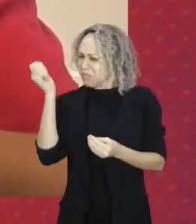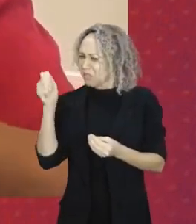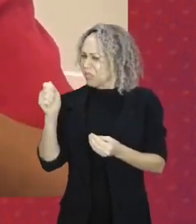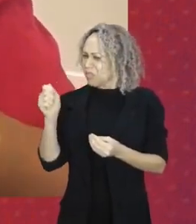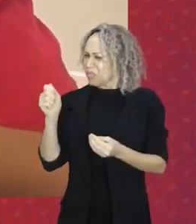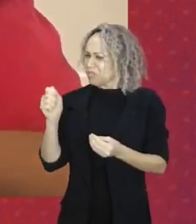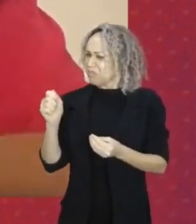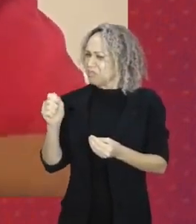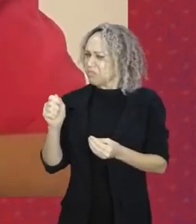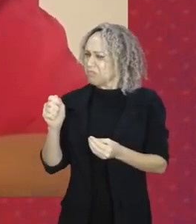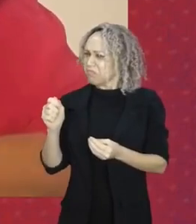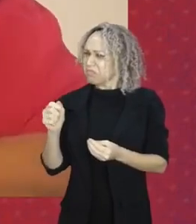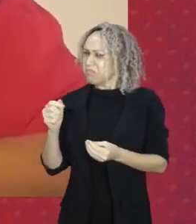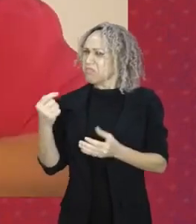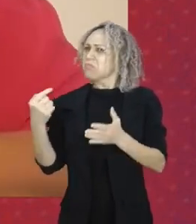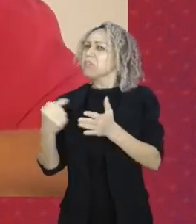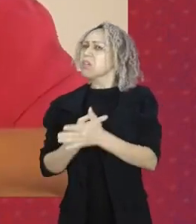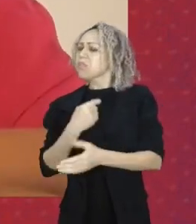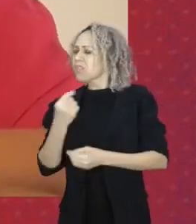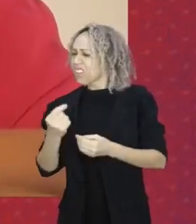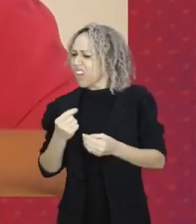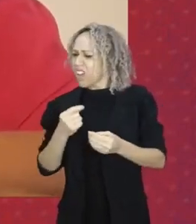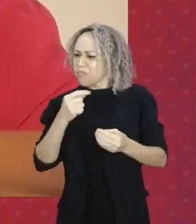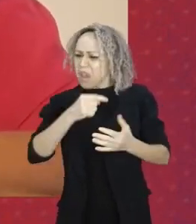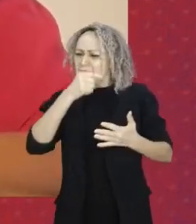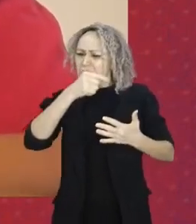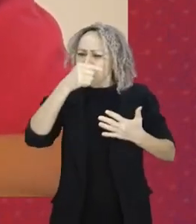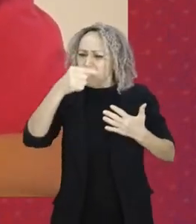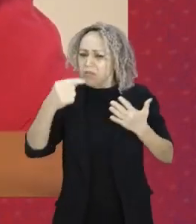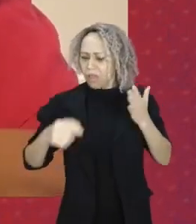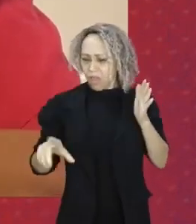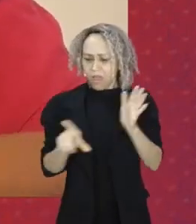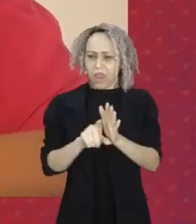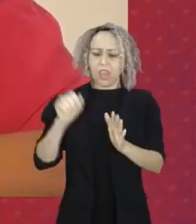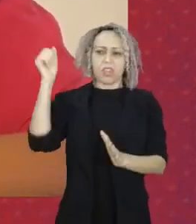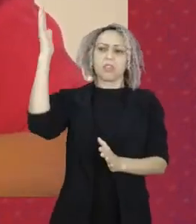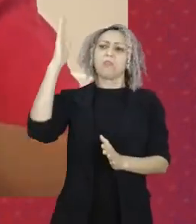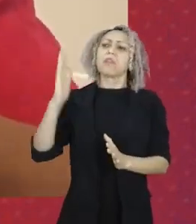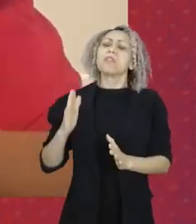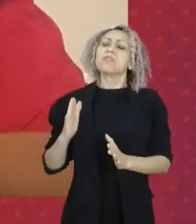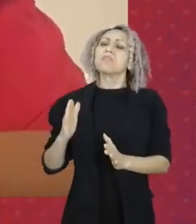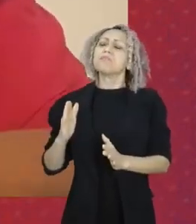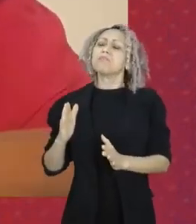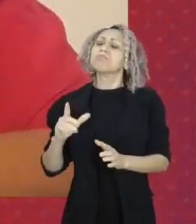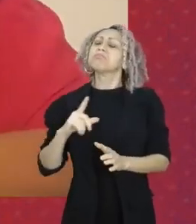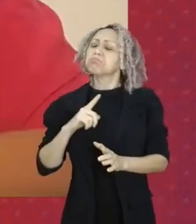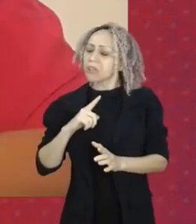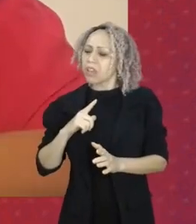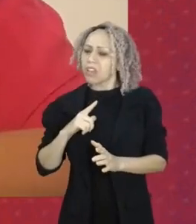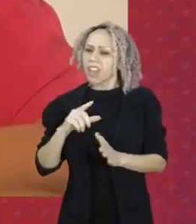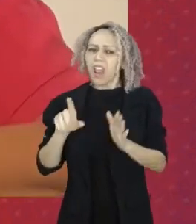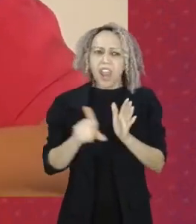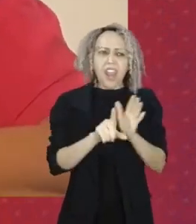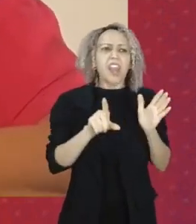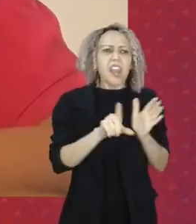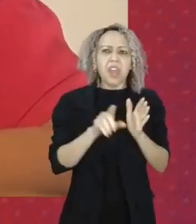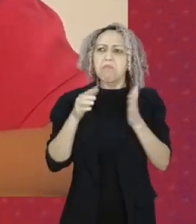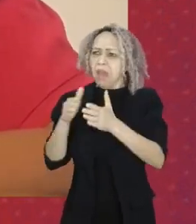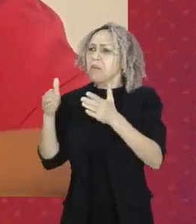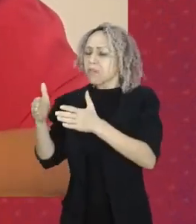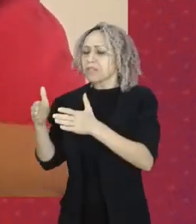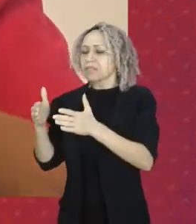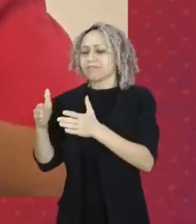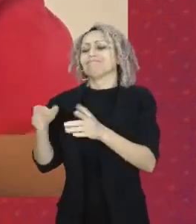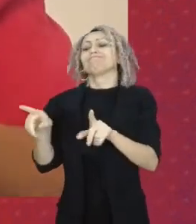mas existem tantas leis no Brasil, leis para tudo. Pessoas com deficiência também têm